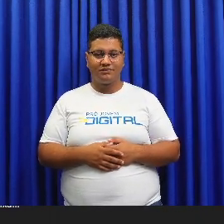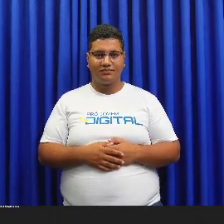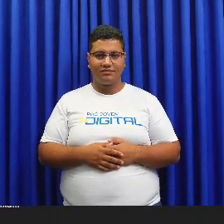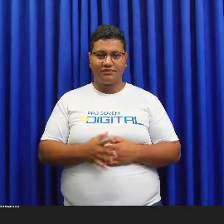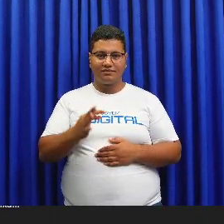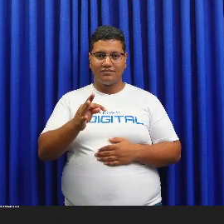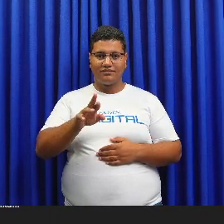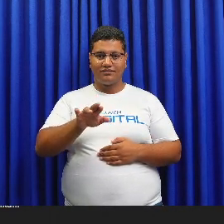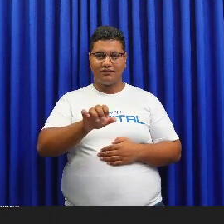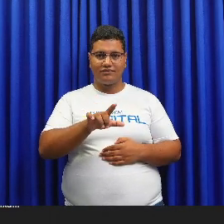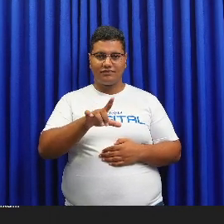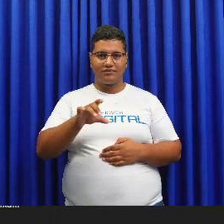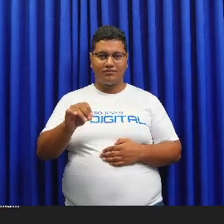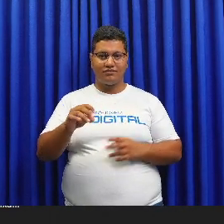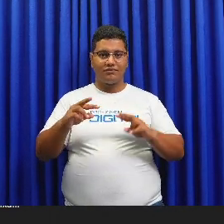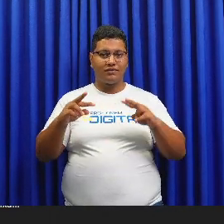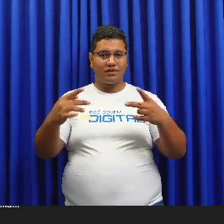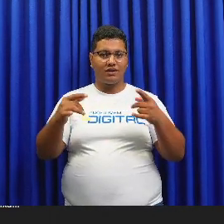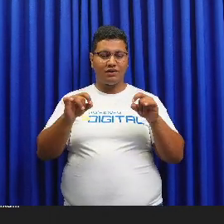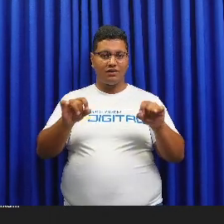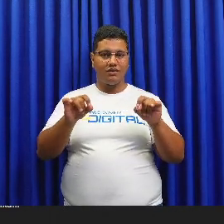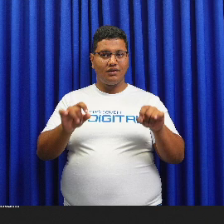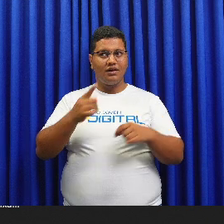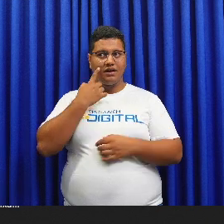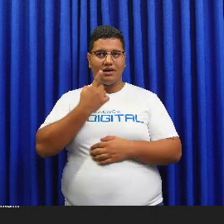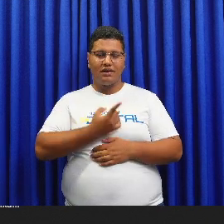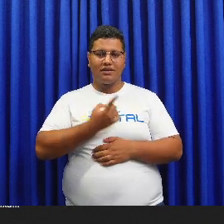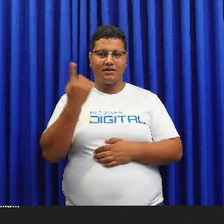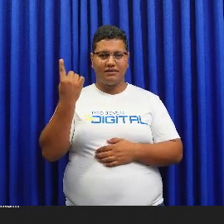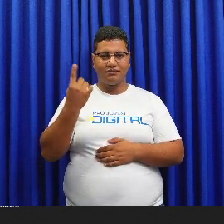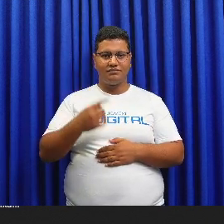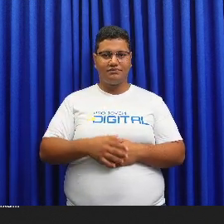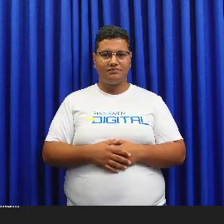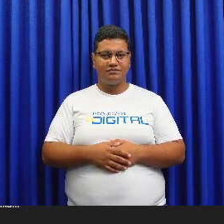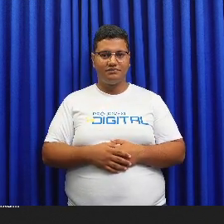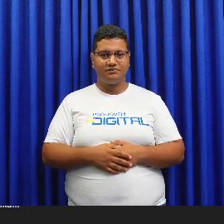O Trello, o link é este aqui.